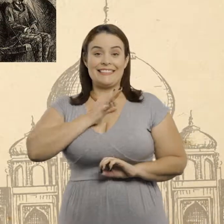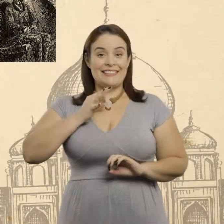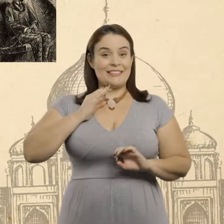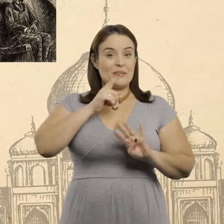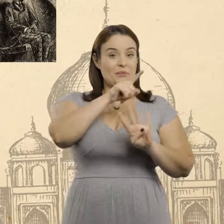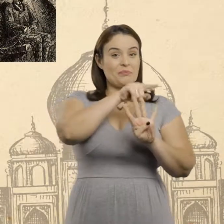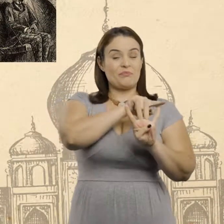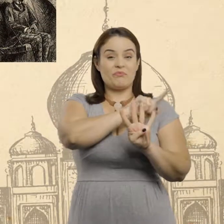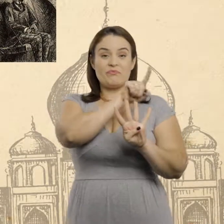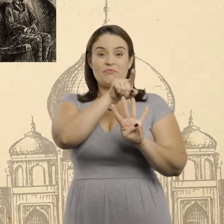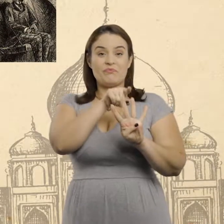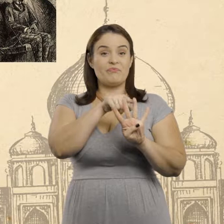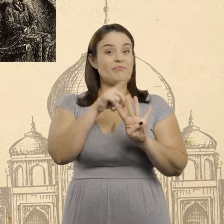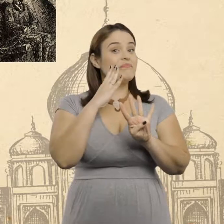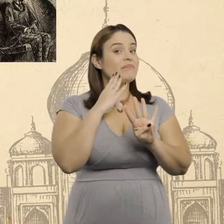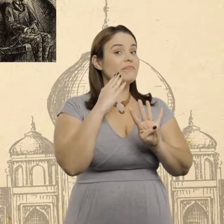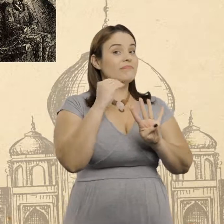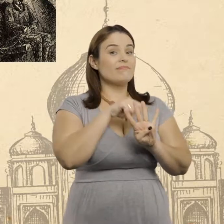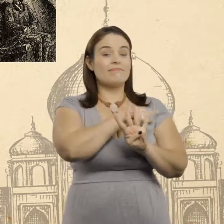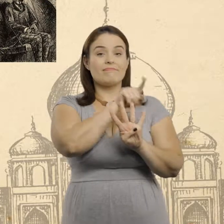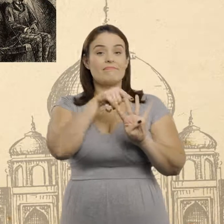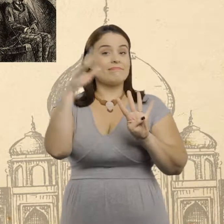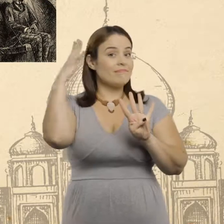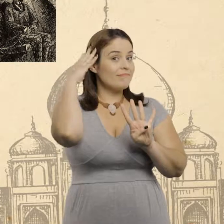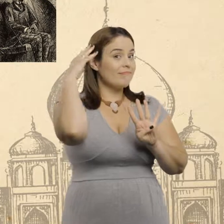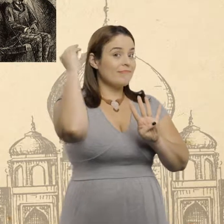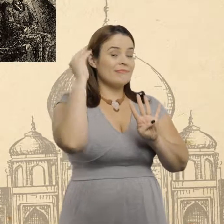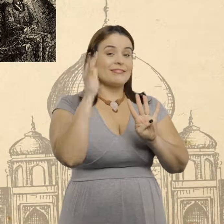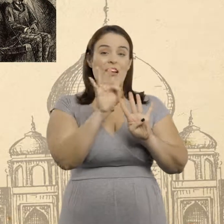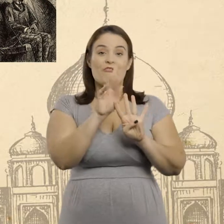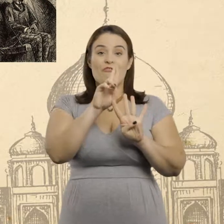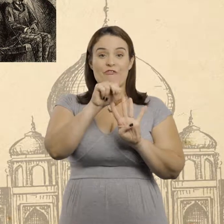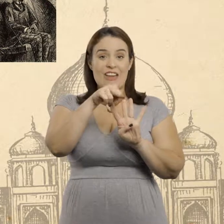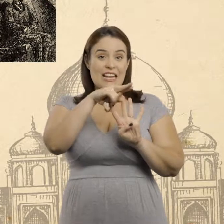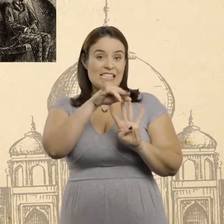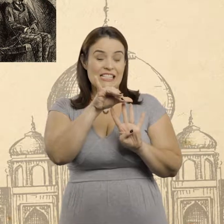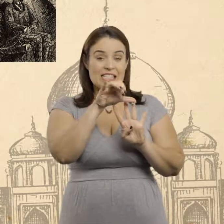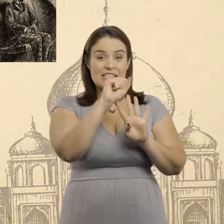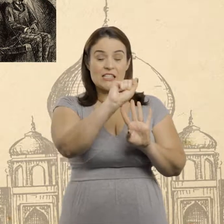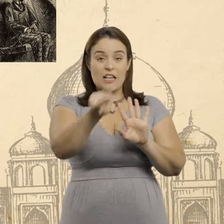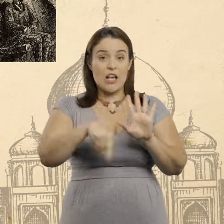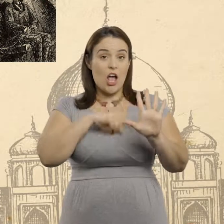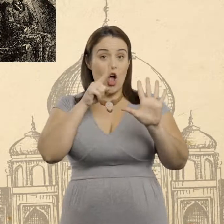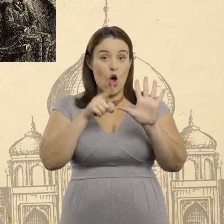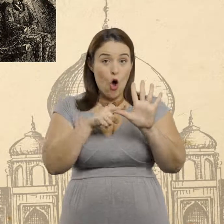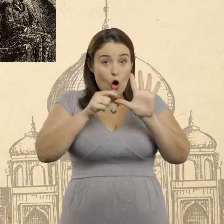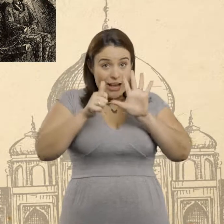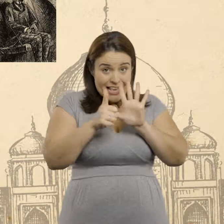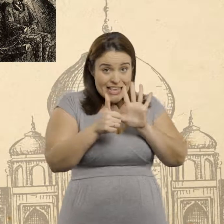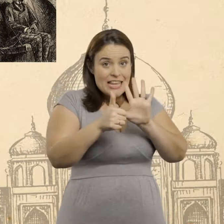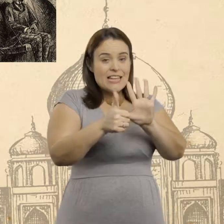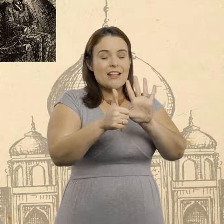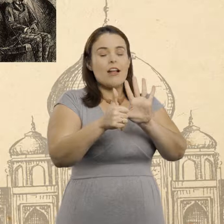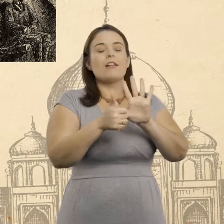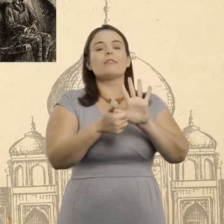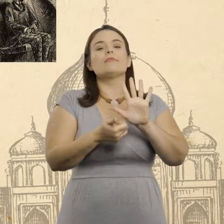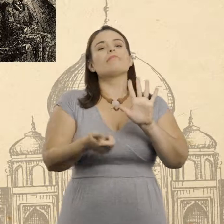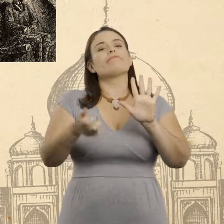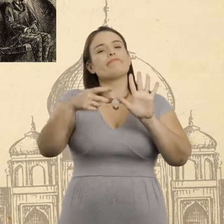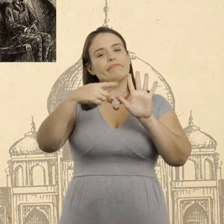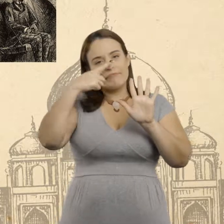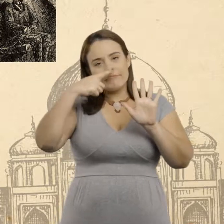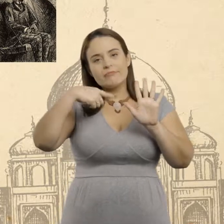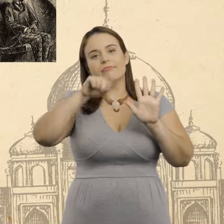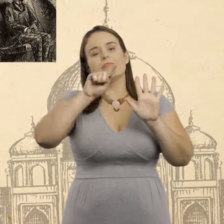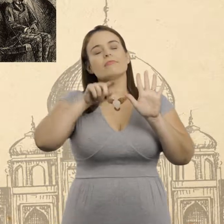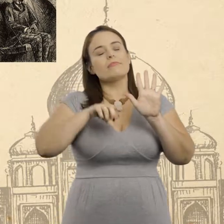Aouda, Phileas Fogg, Passepartout, o guia e Sir Francis Cromarty seguiram viagem em cima do elefante. A